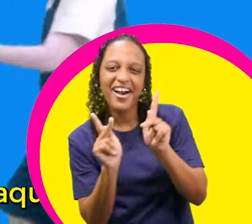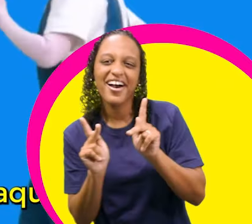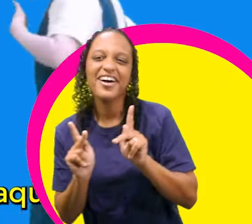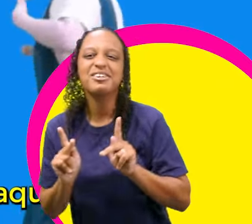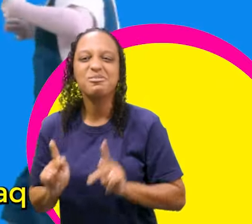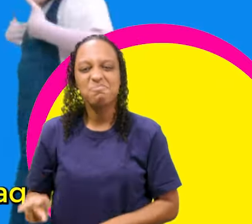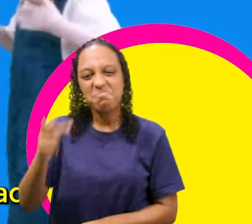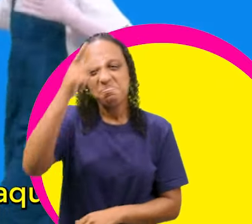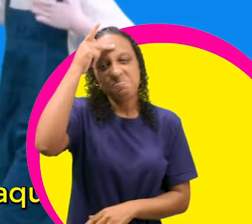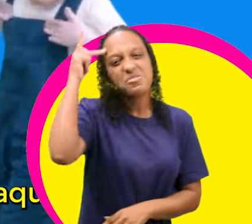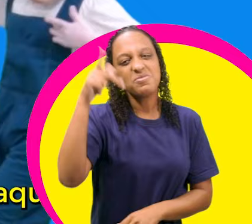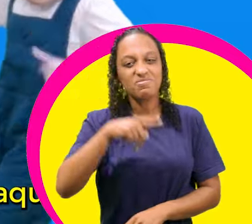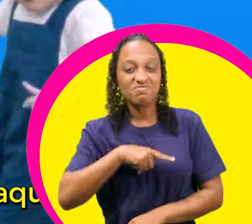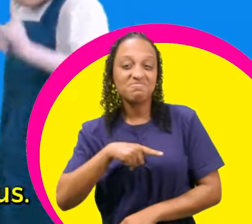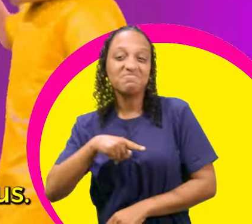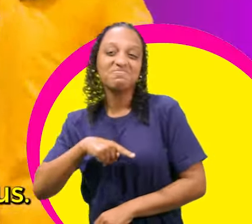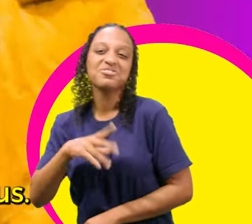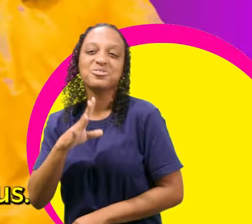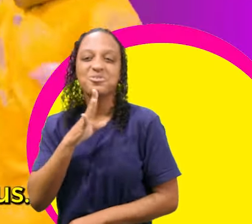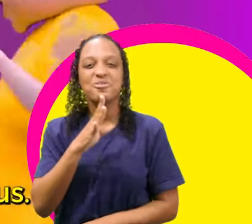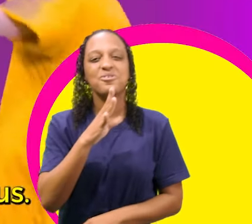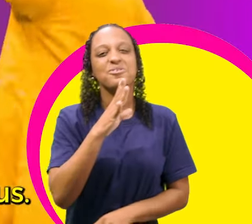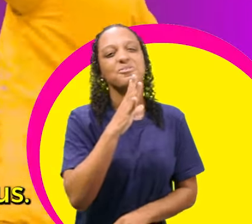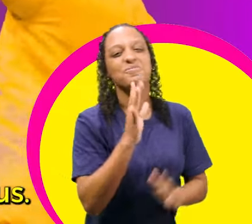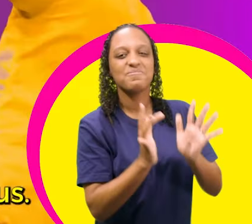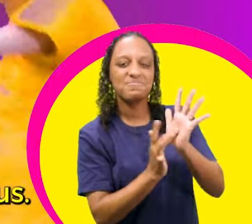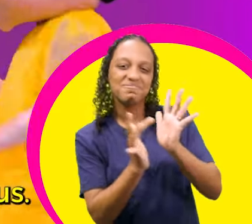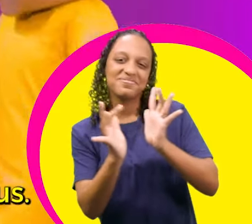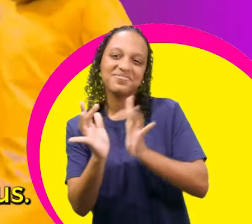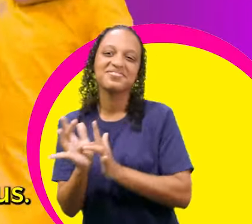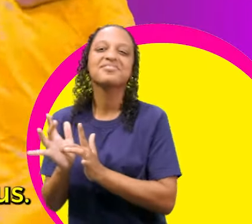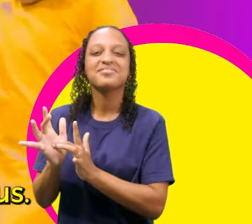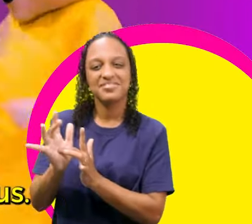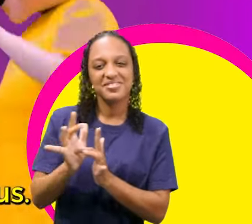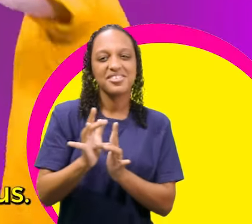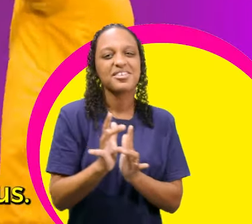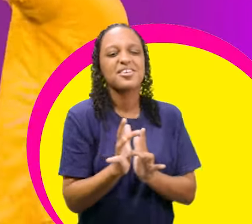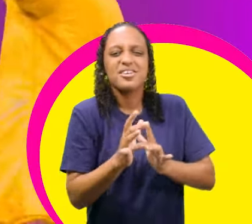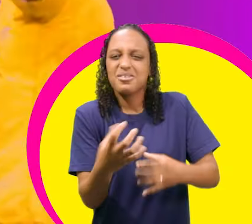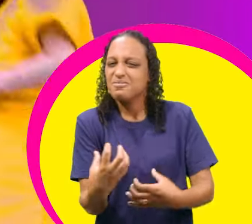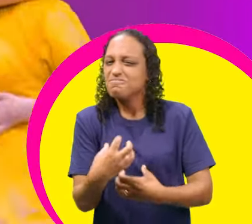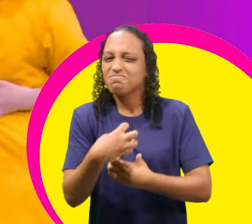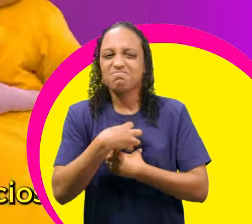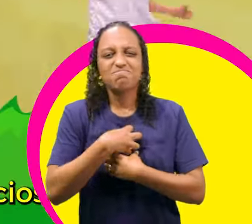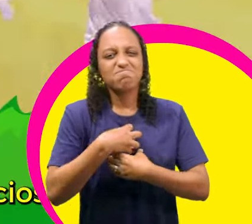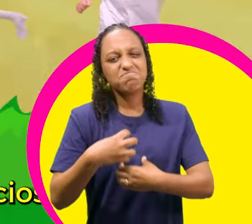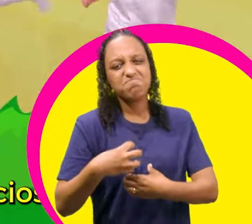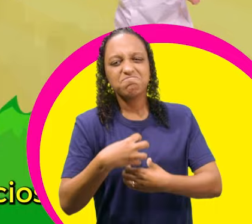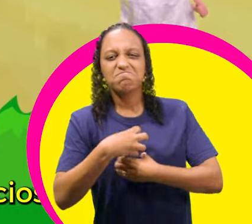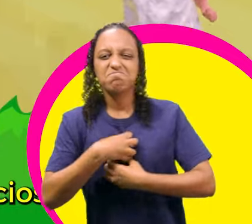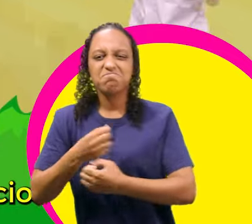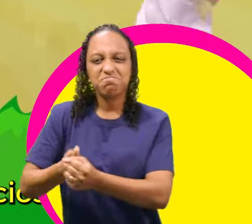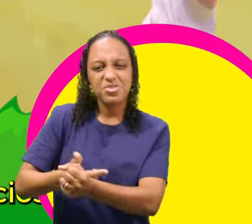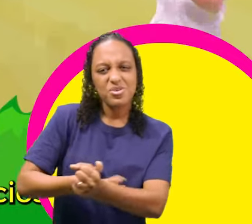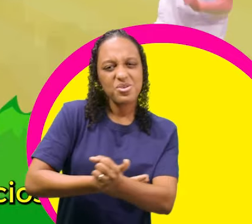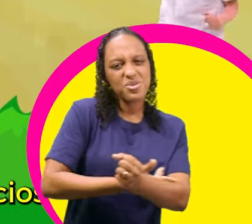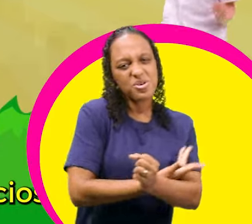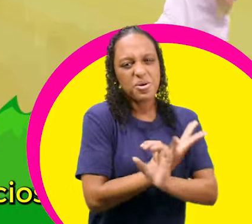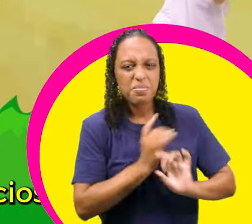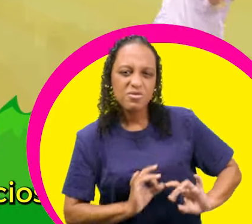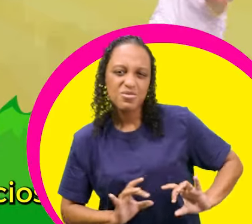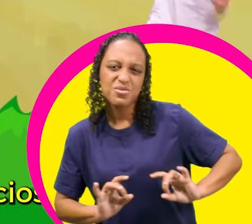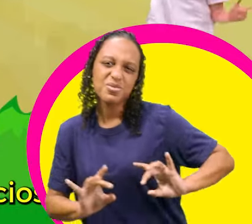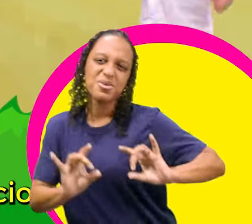verdadeira paz só tem aquele que já conhece a Jesus. O sentimento